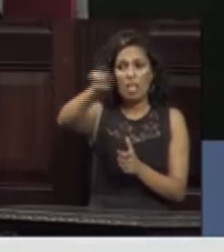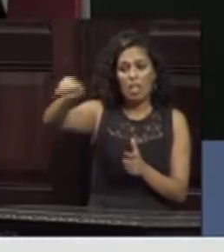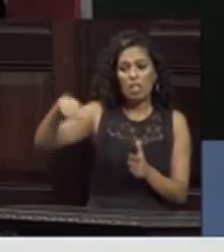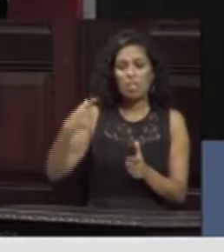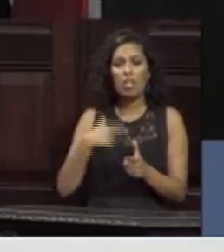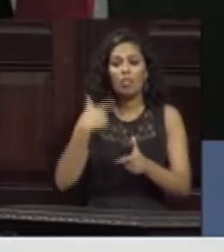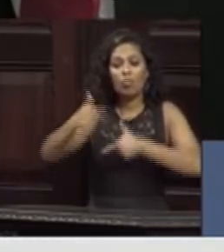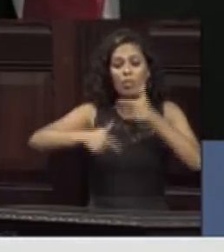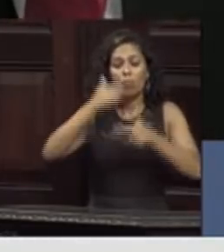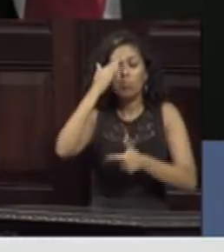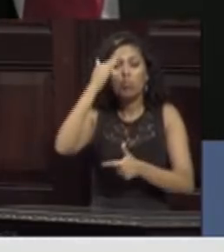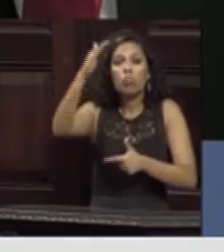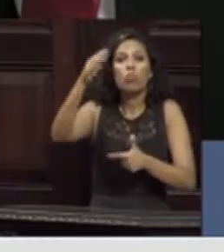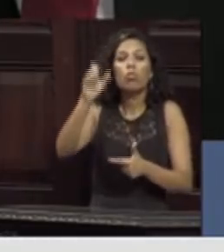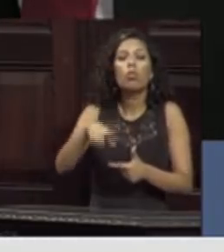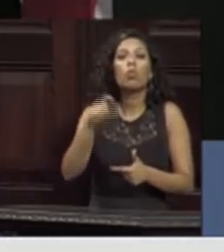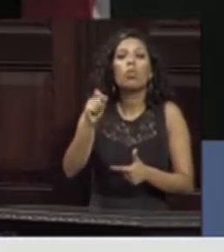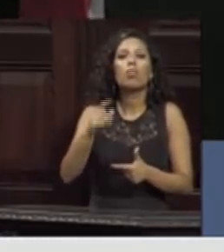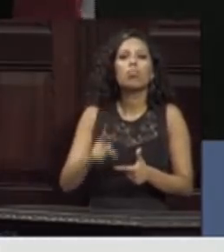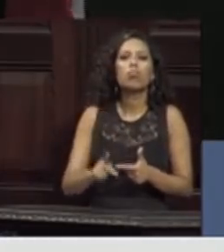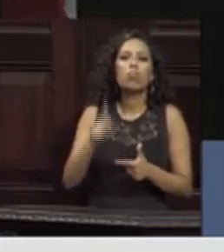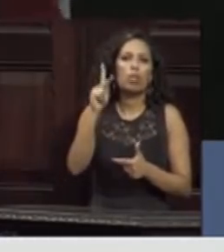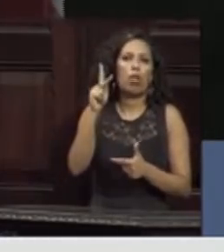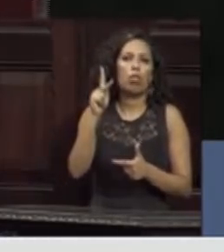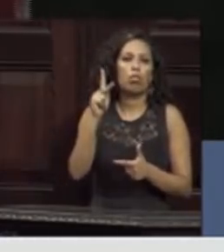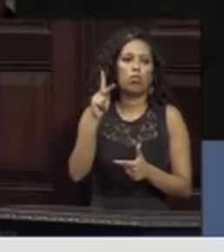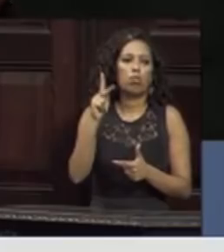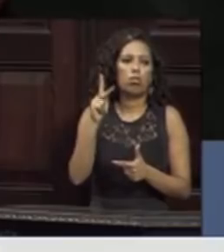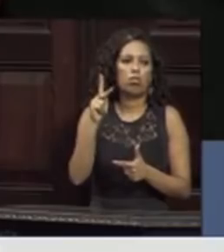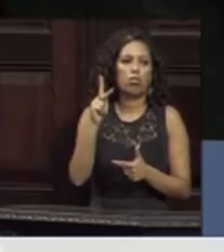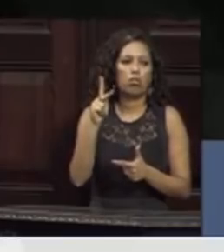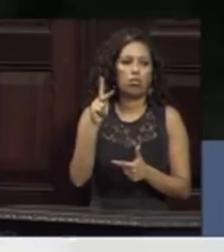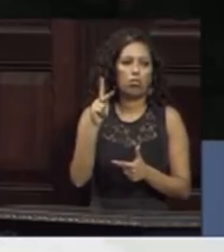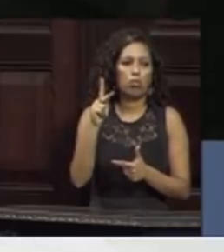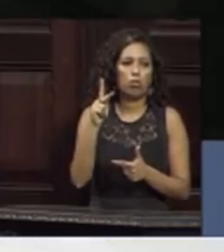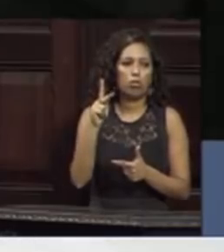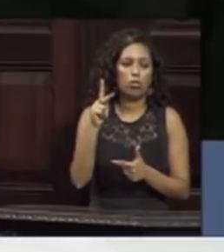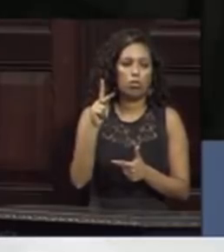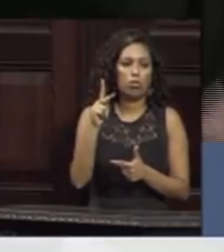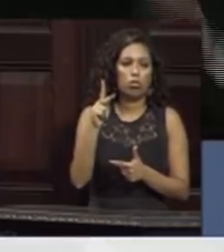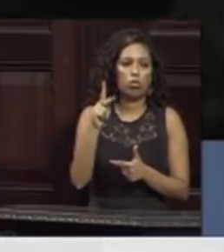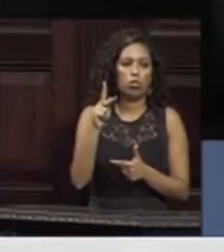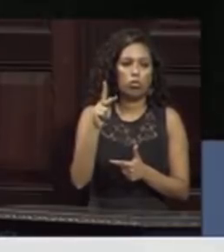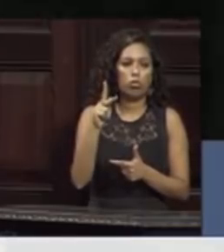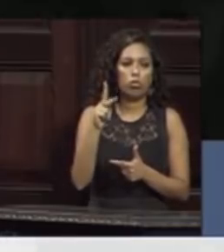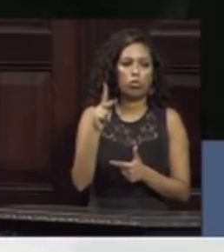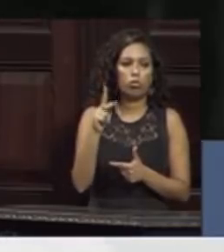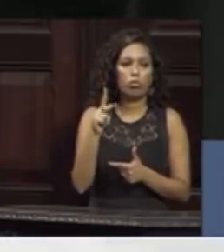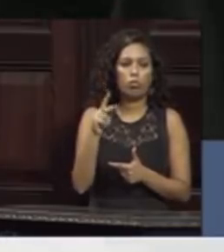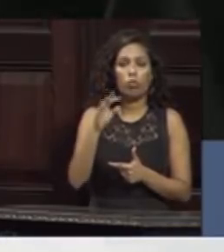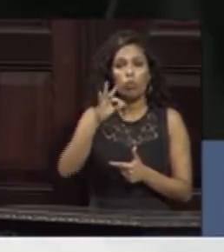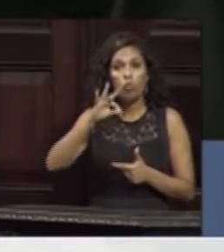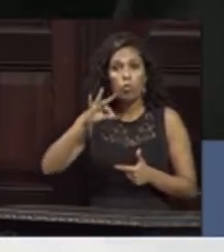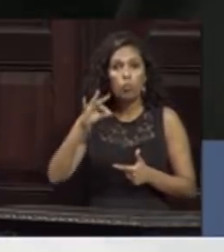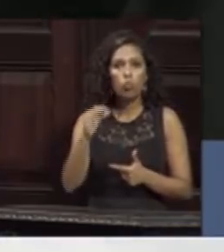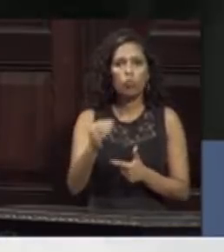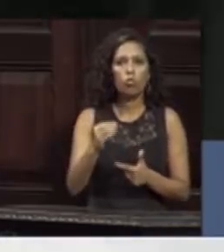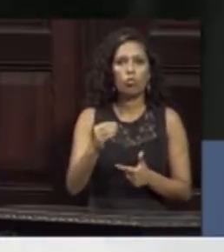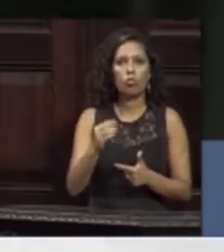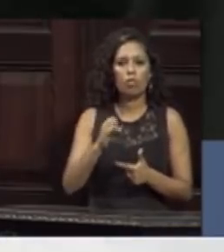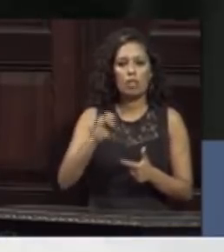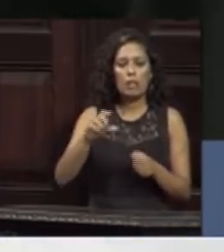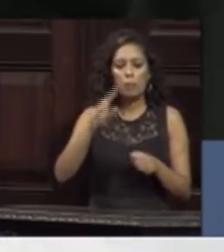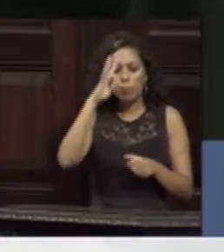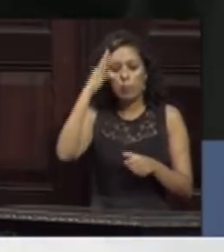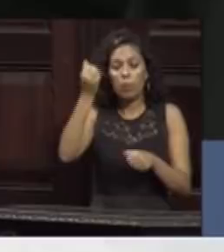petróleo, através das empresas instaladas, dos aeroportos, portos, que são impactados diretamente